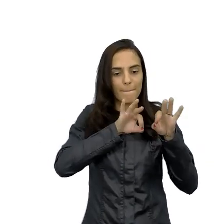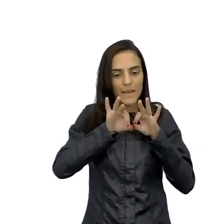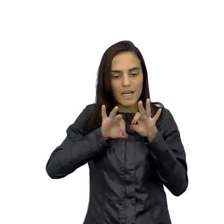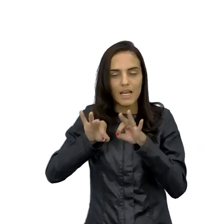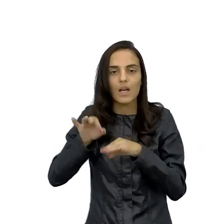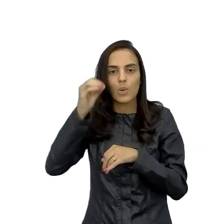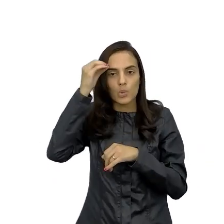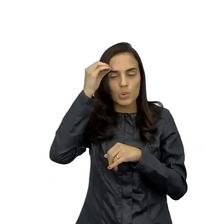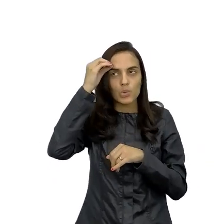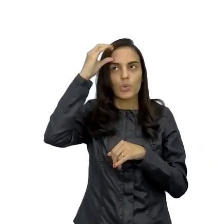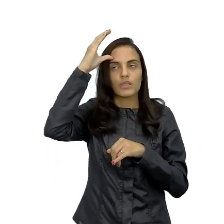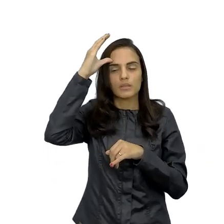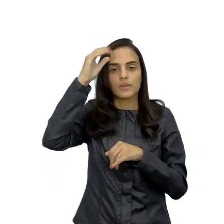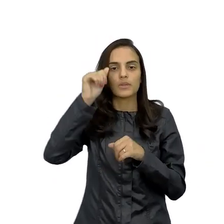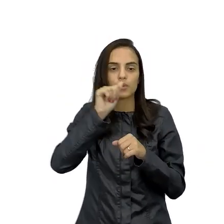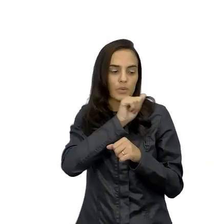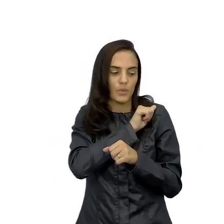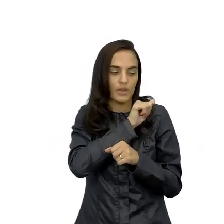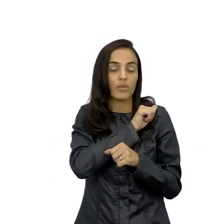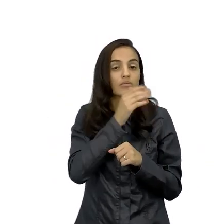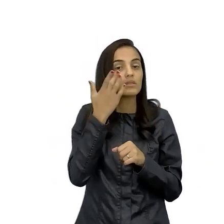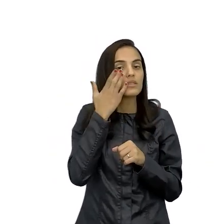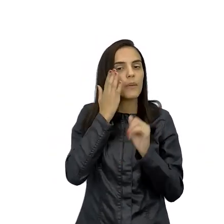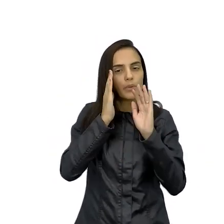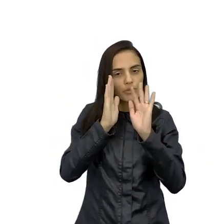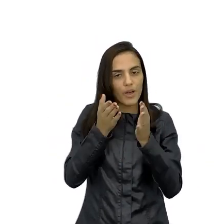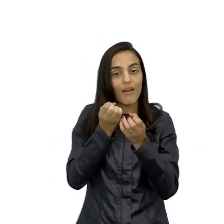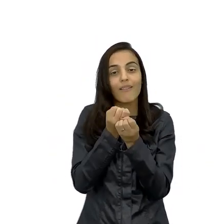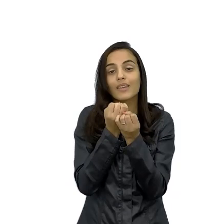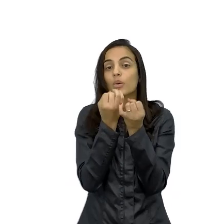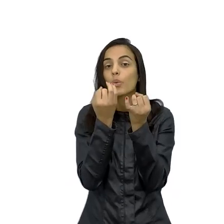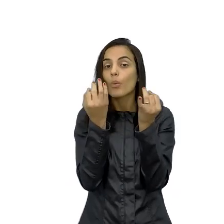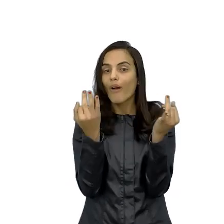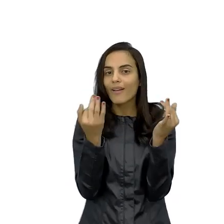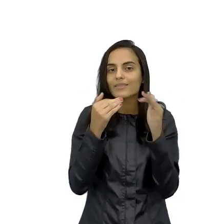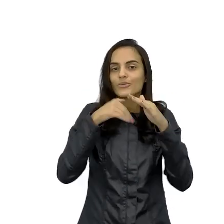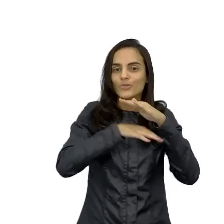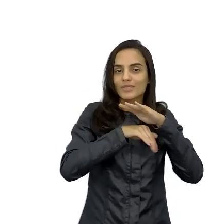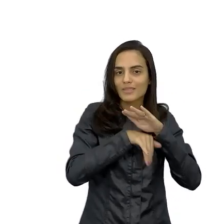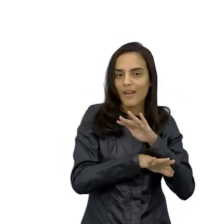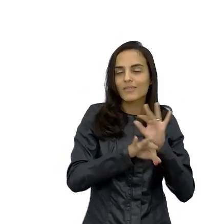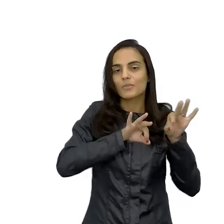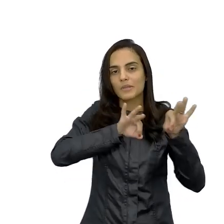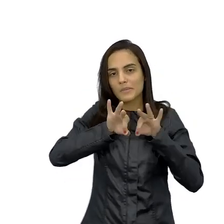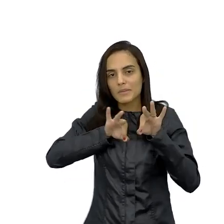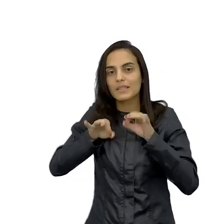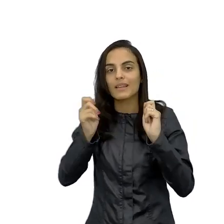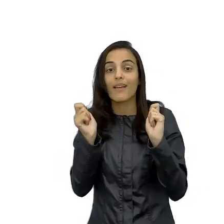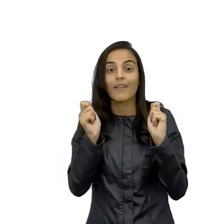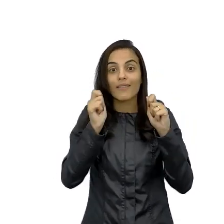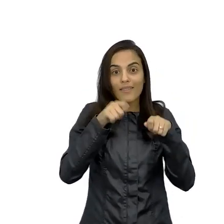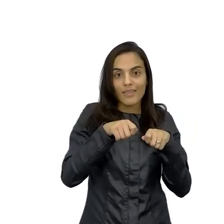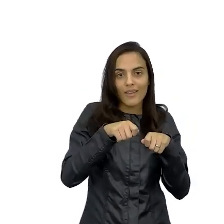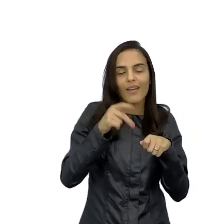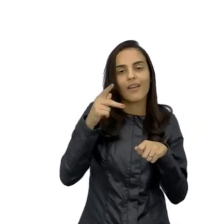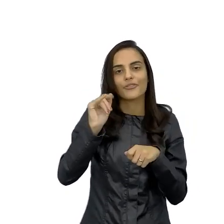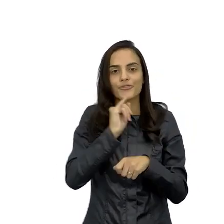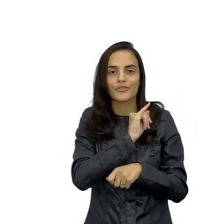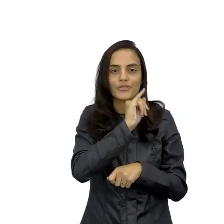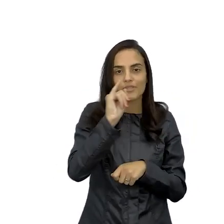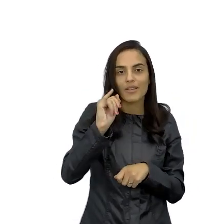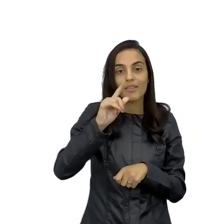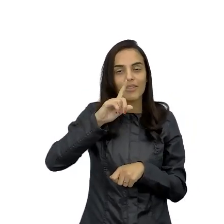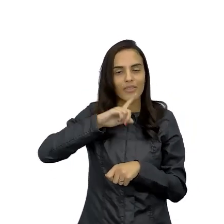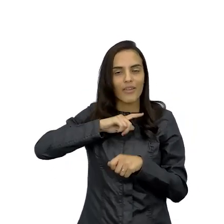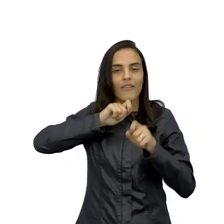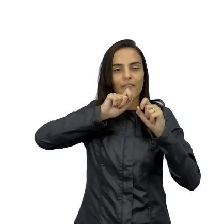os conhecimentos que os alunos já sabem e quais são os dados deste mapeamento que me permitem dizer que eu tenho que